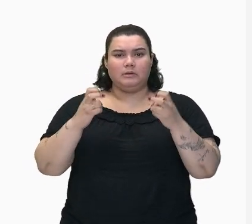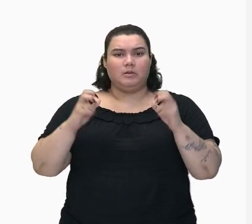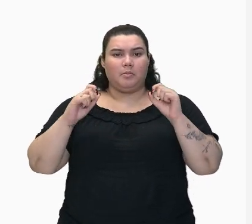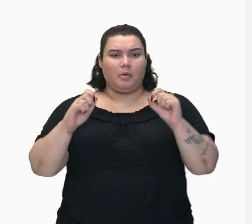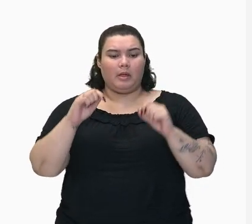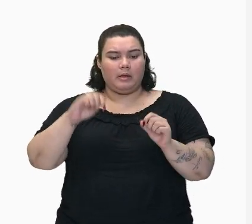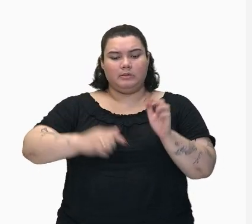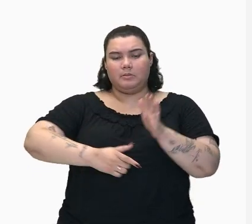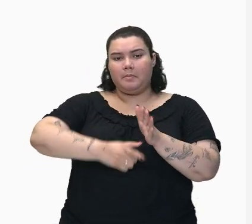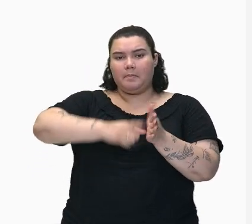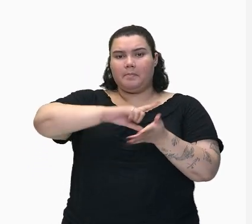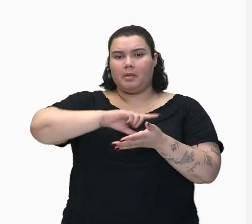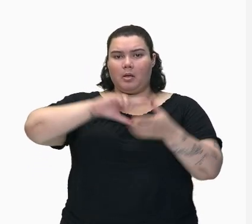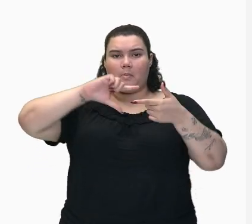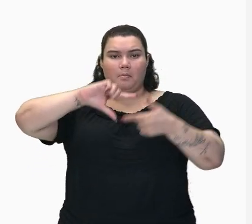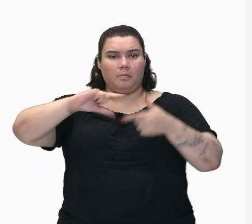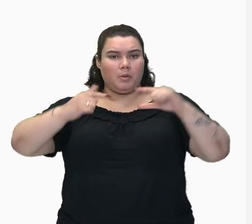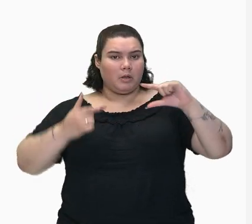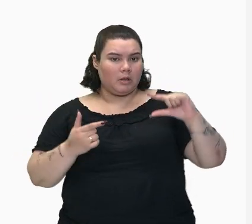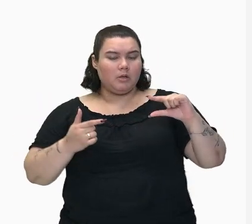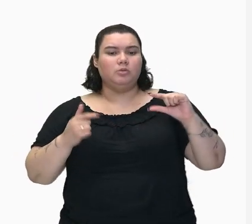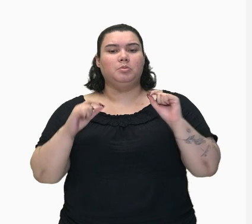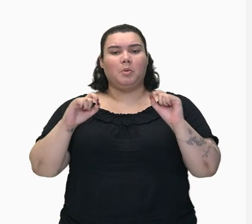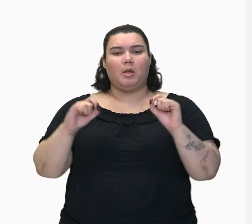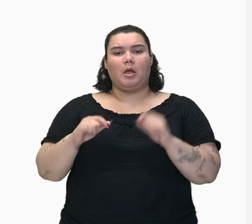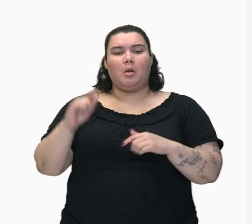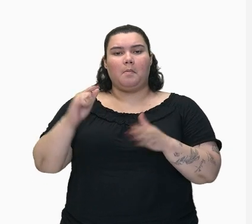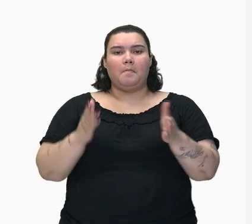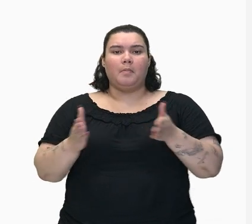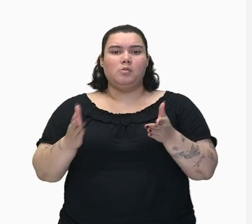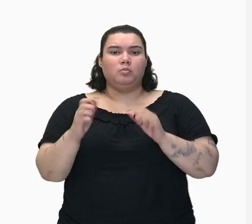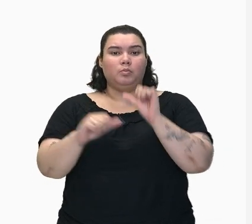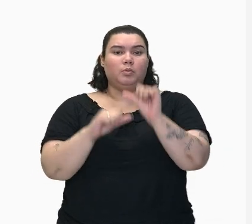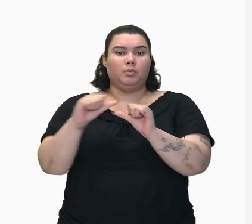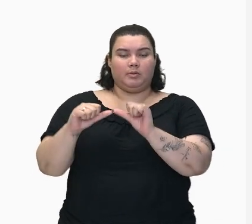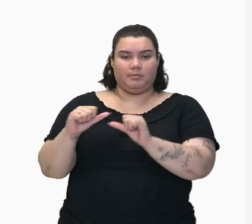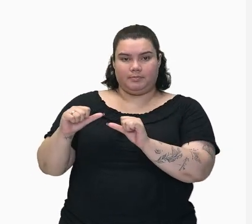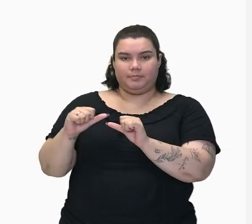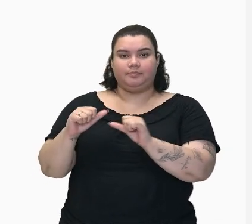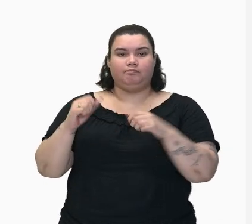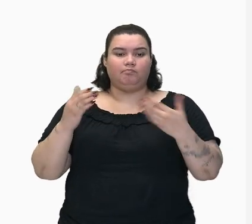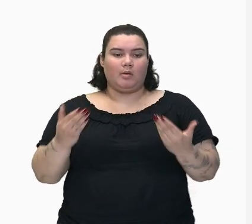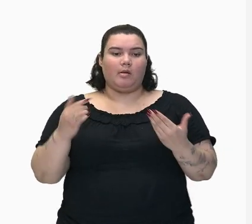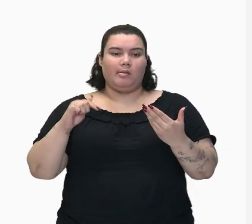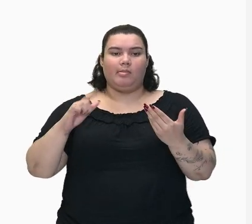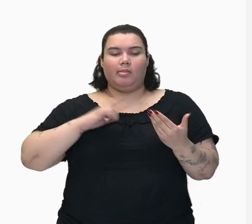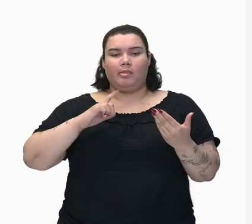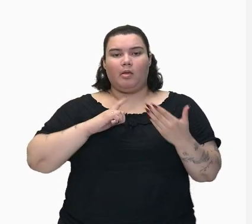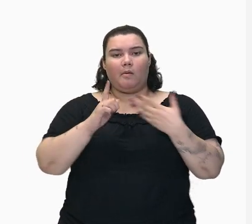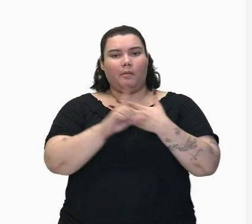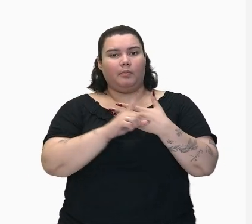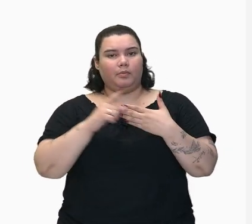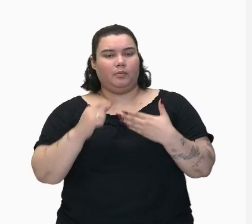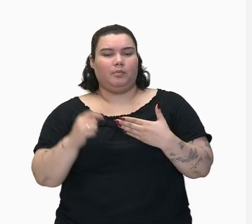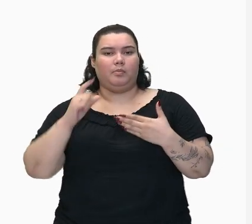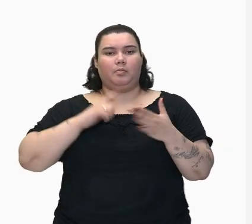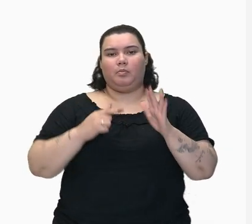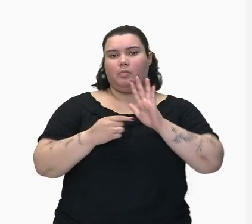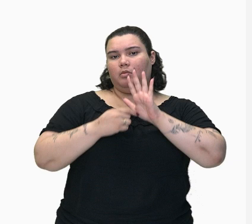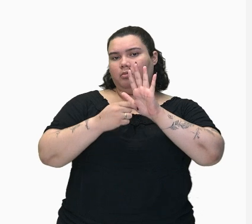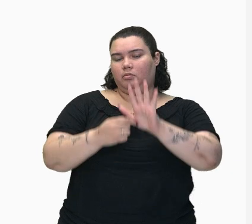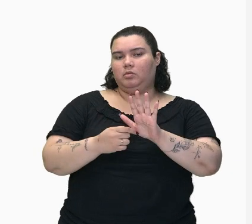exatamente esse período de mudança, certo? E um período em que nós vamos ter autores que